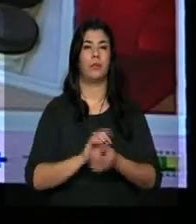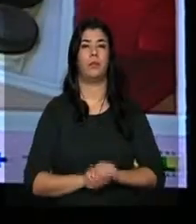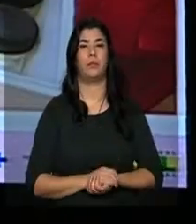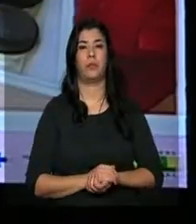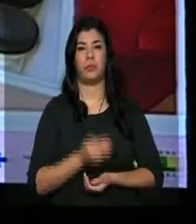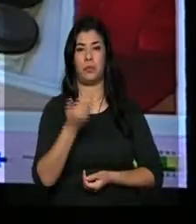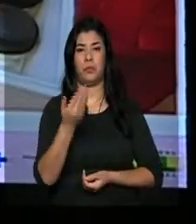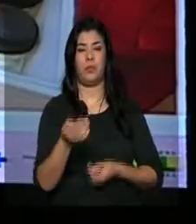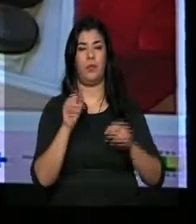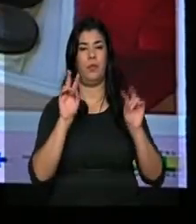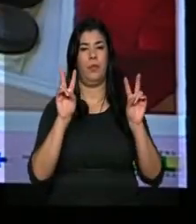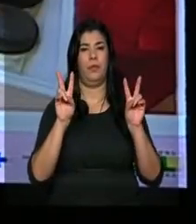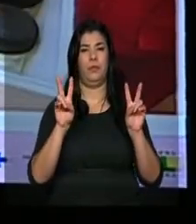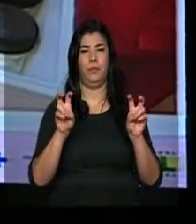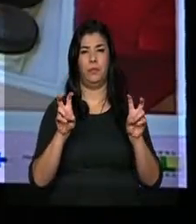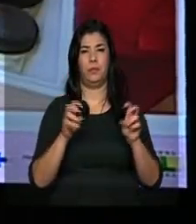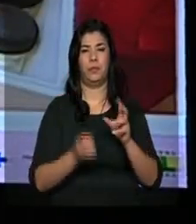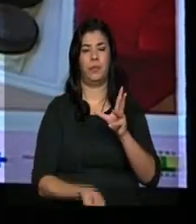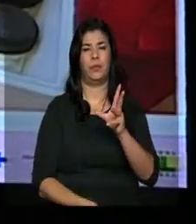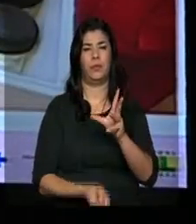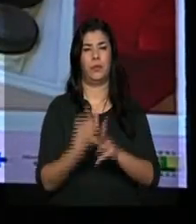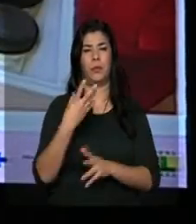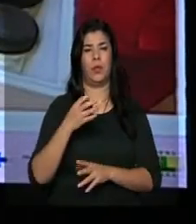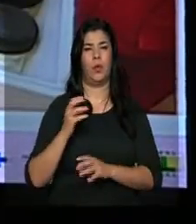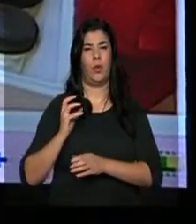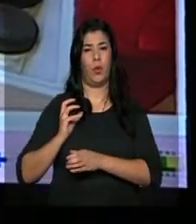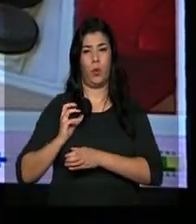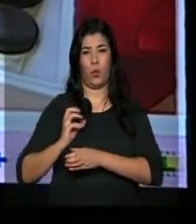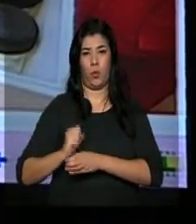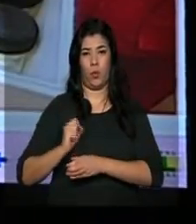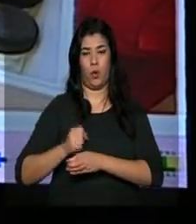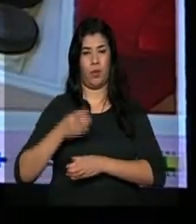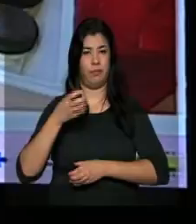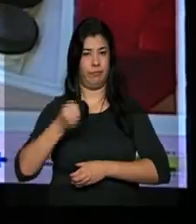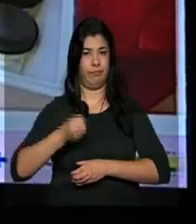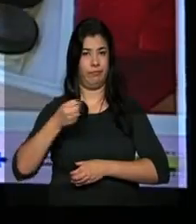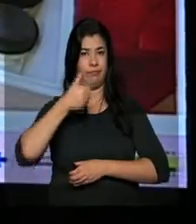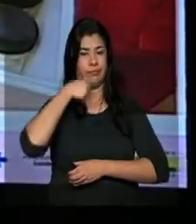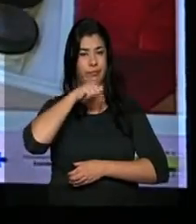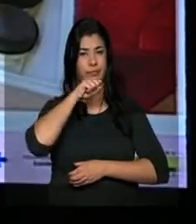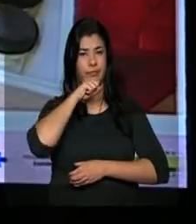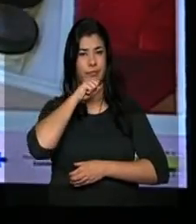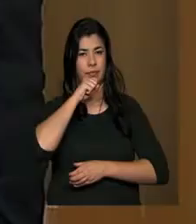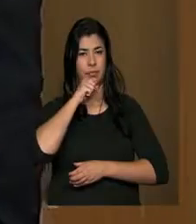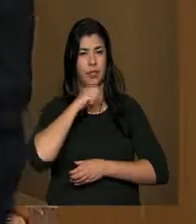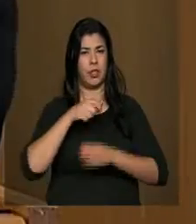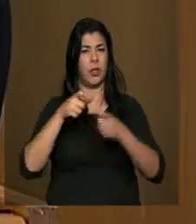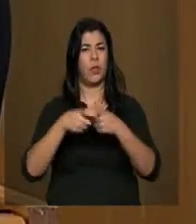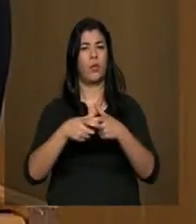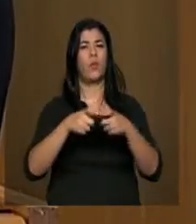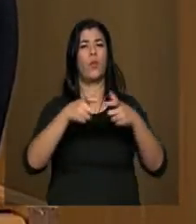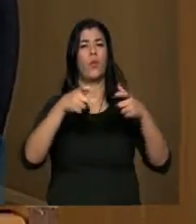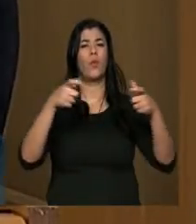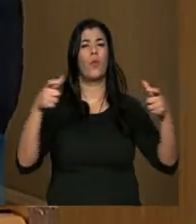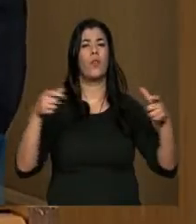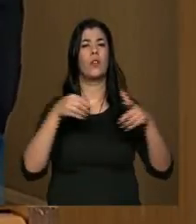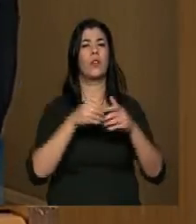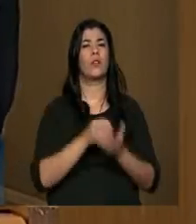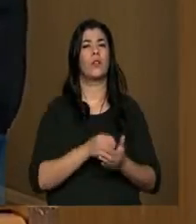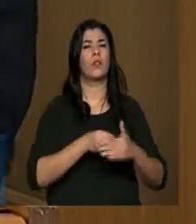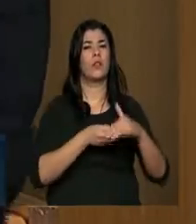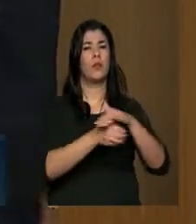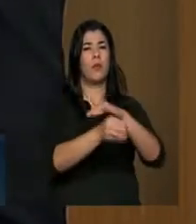de leite, quando a gente trata da rede de bancos de leite, os números são todos grandiosos. Nós temos,